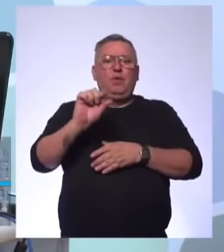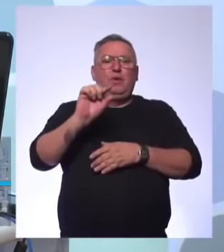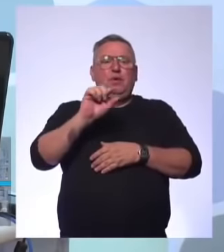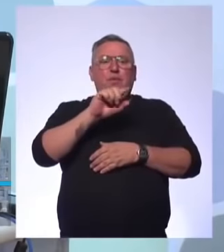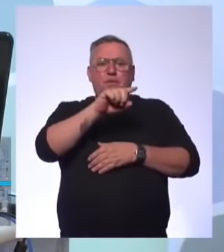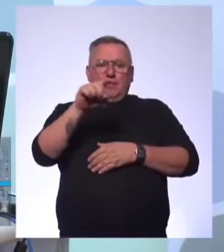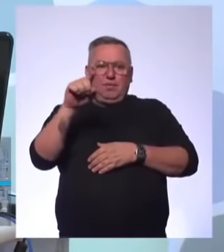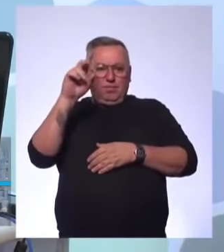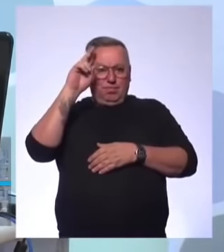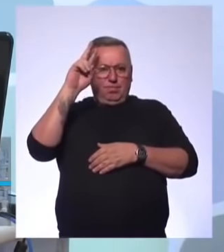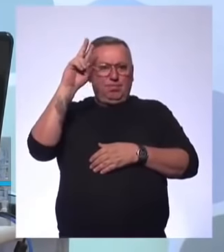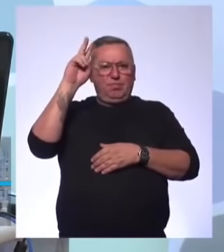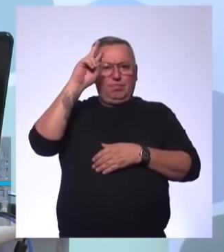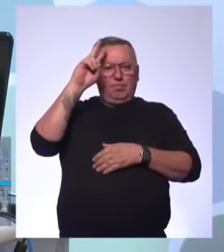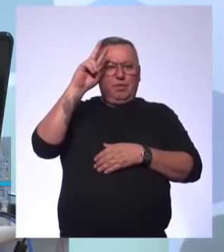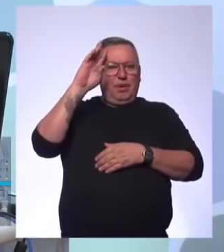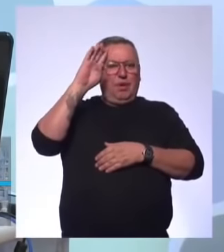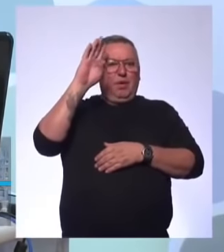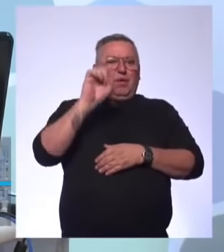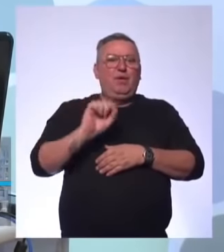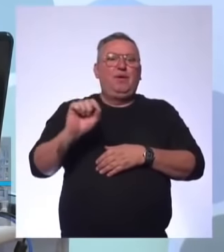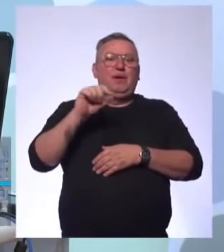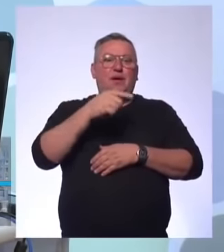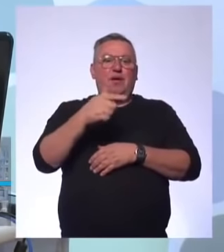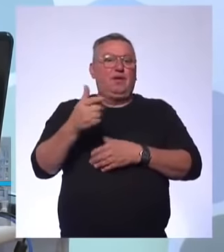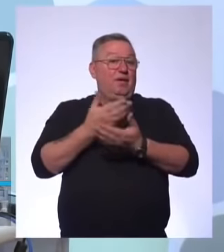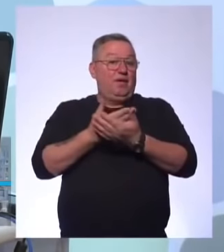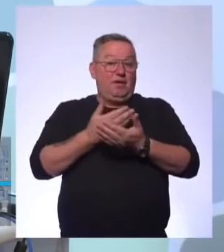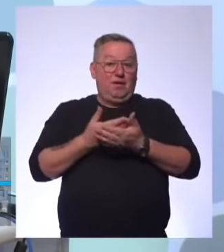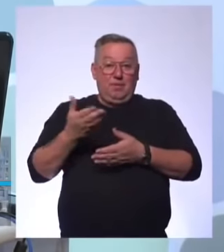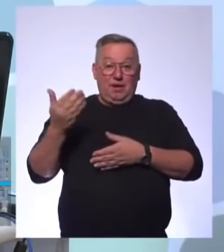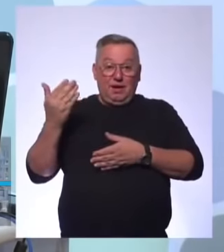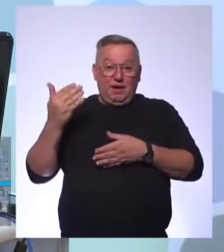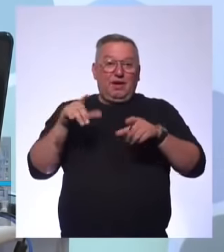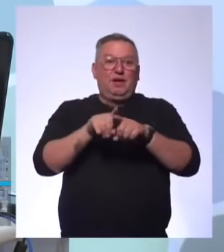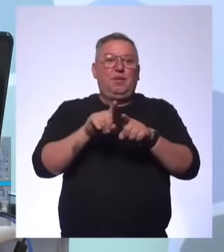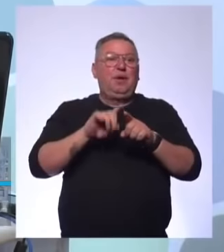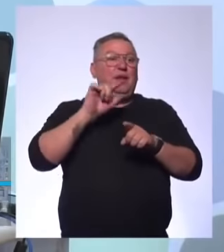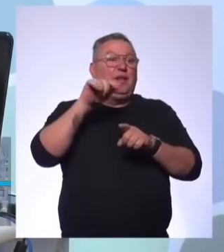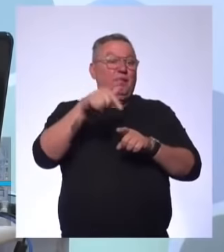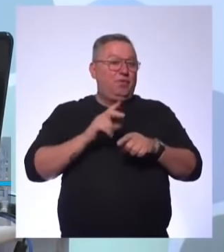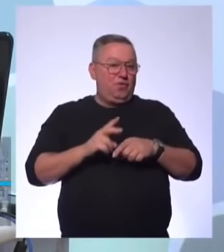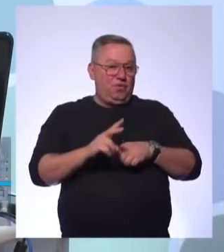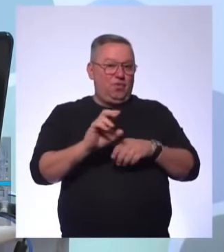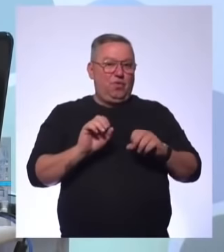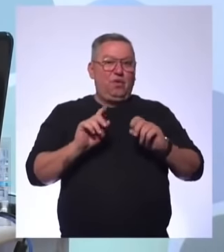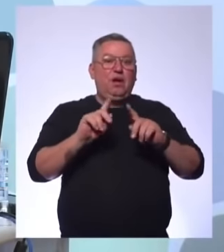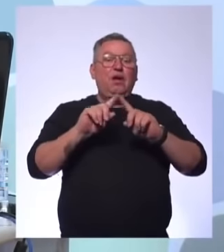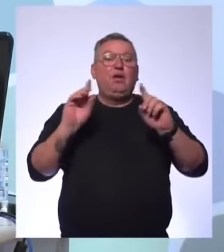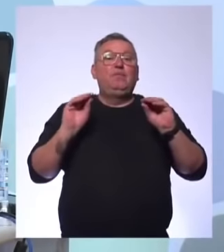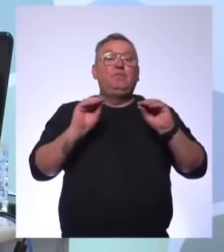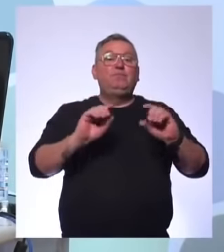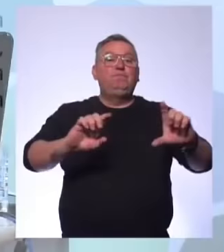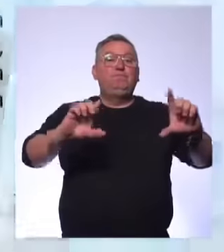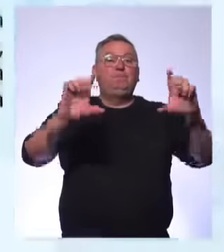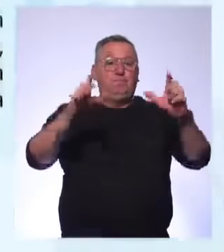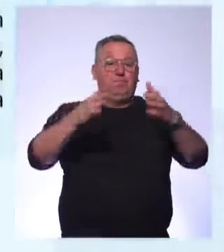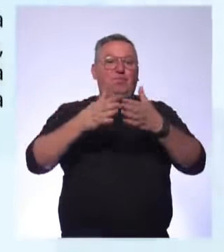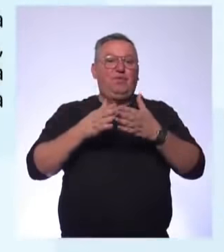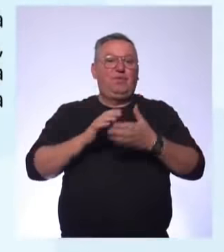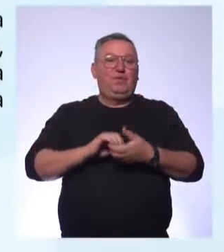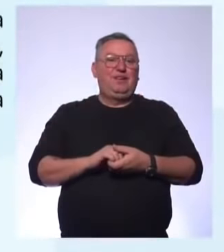se situarem aí, principalmente quem não estava na aula passada. E depois a gente dá continuidade. Então, coloca aí na tela para eles, por